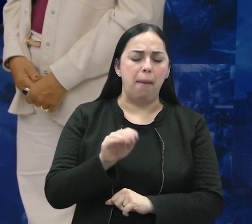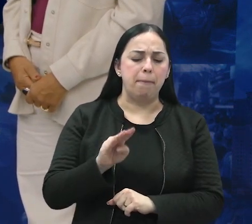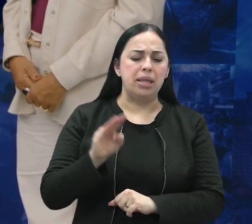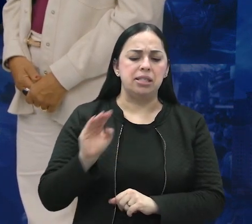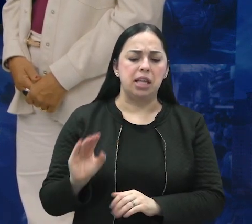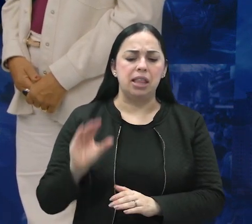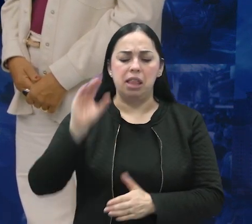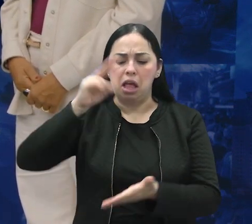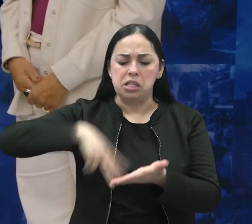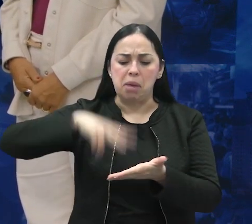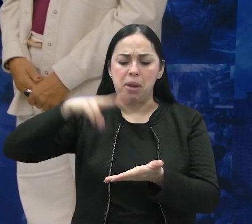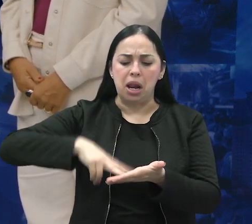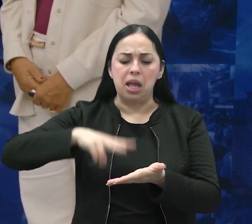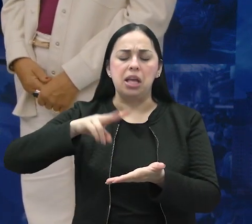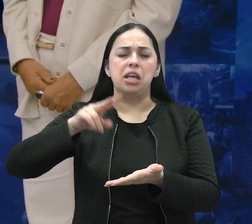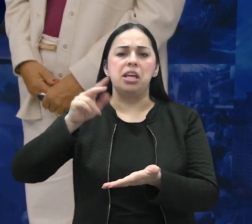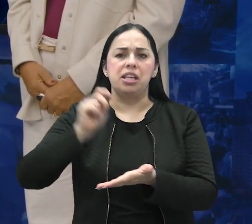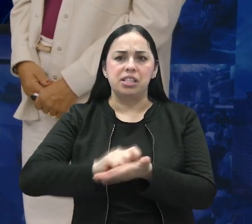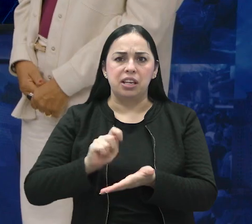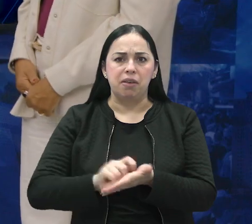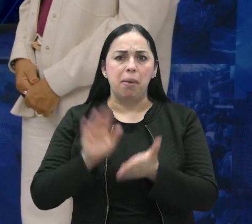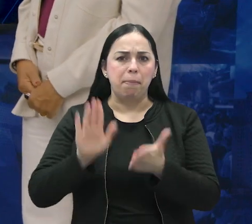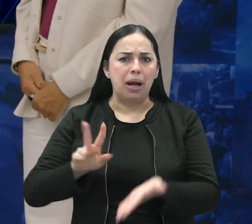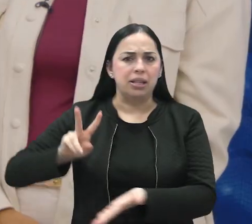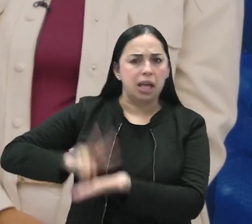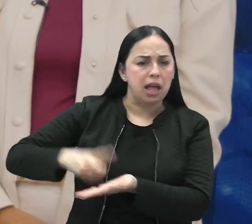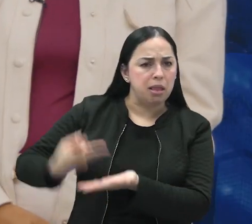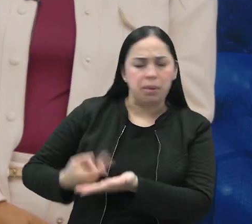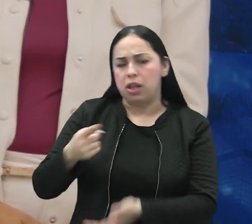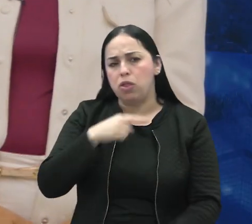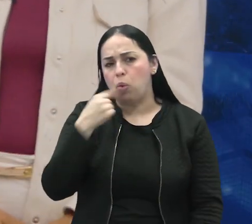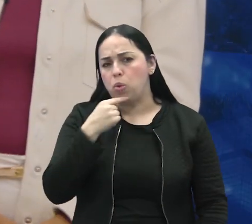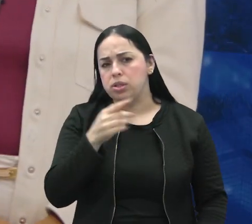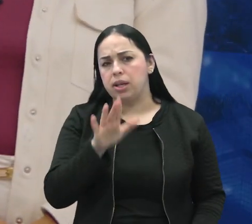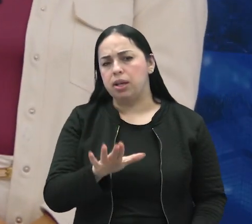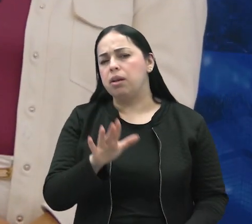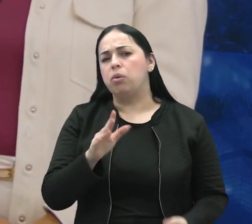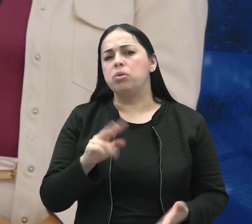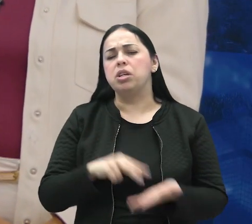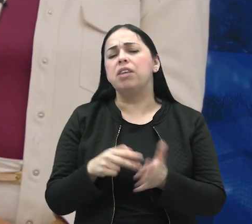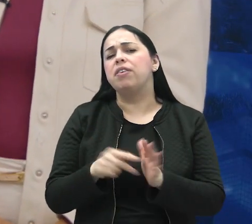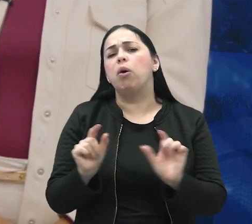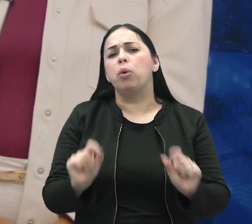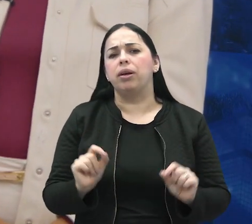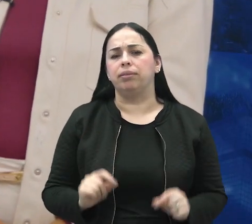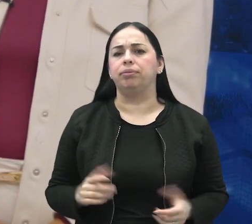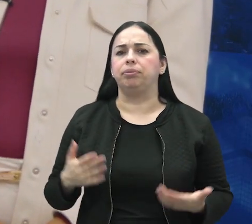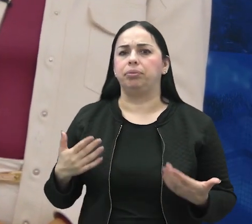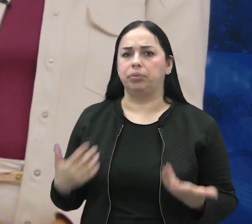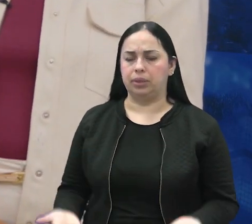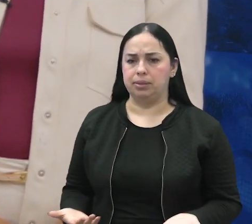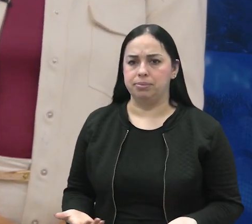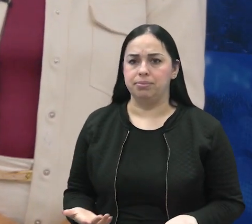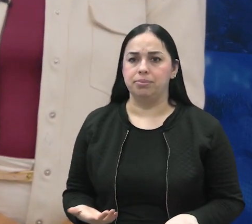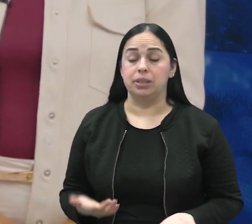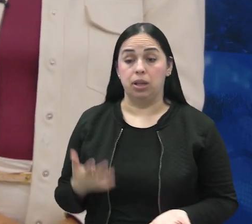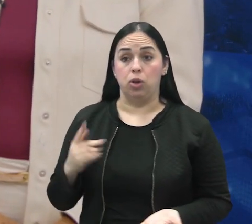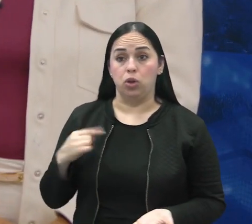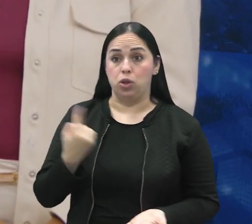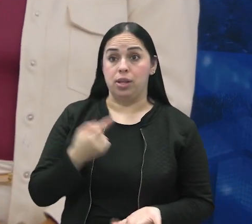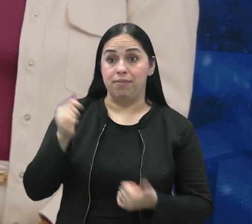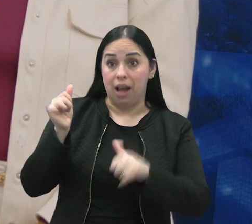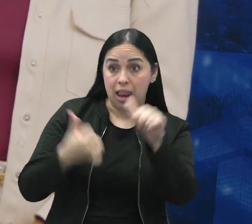o analfabetismo funcional. Olá, eu que agradeço. Então, o analfabetismo funcional, ele